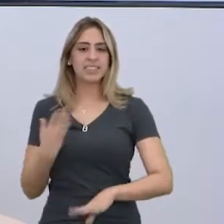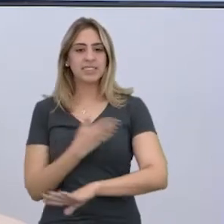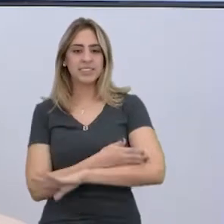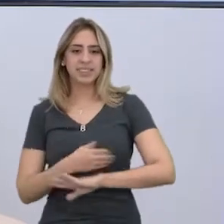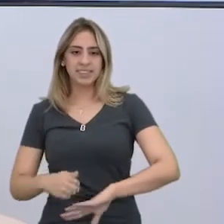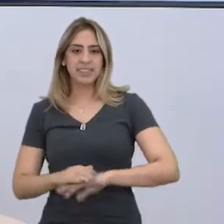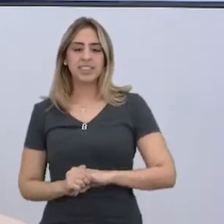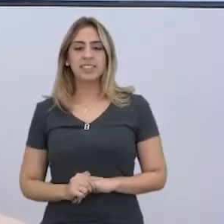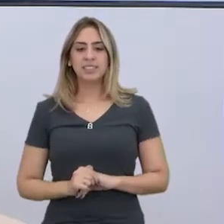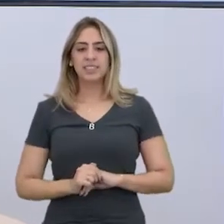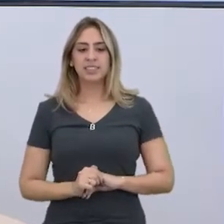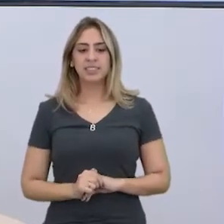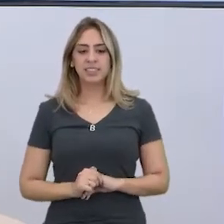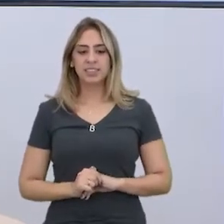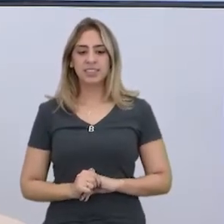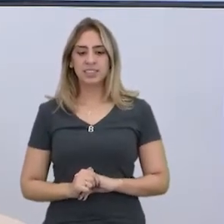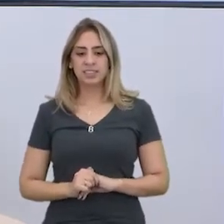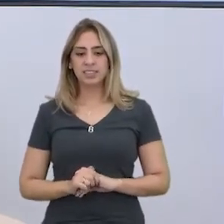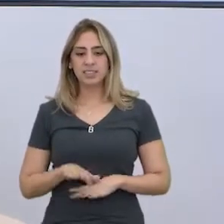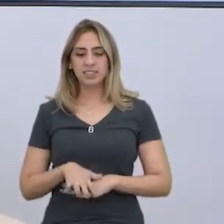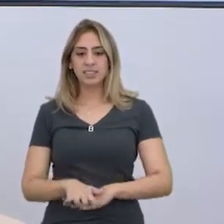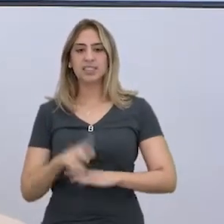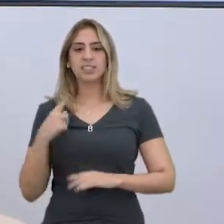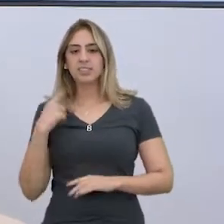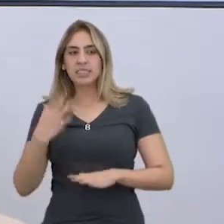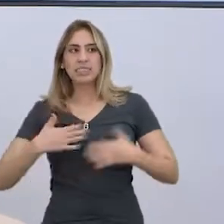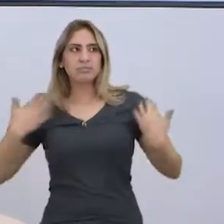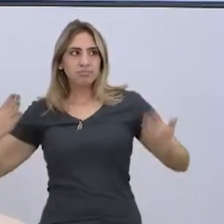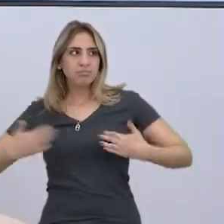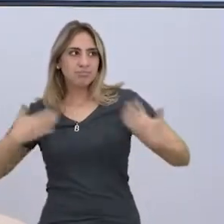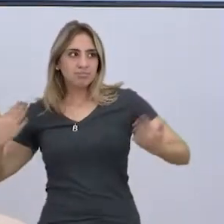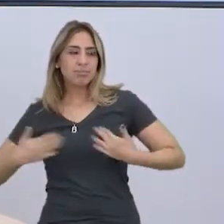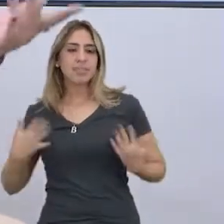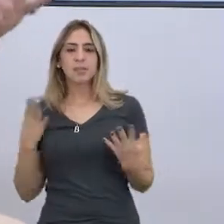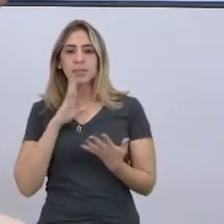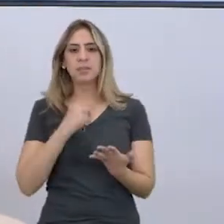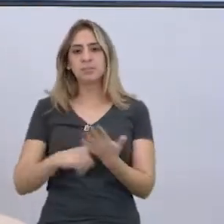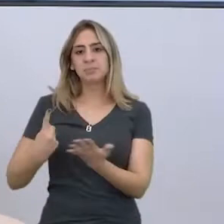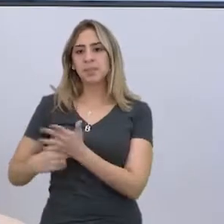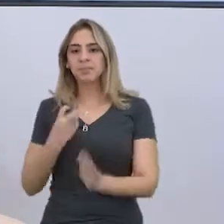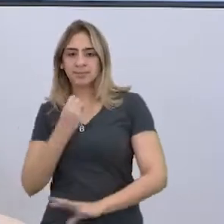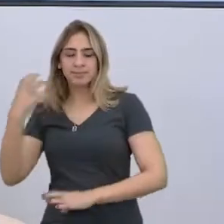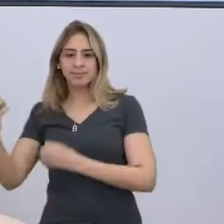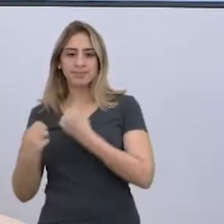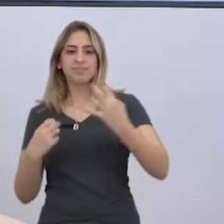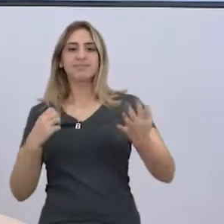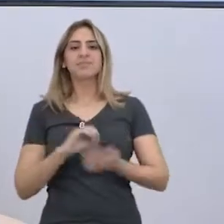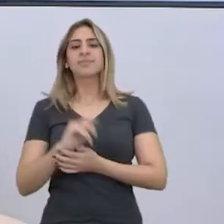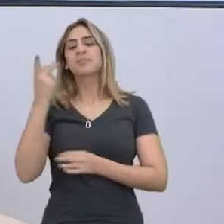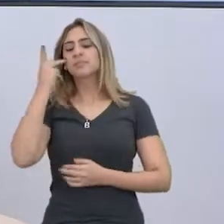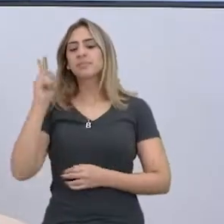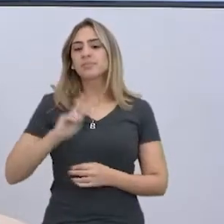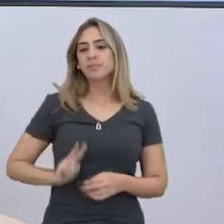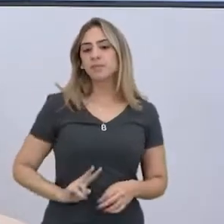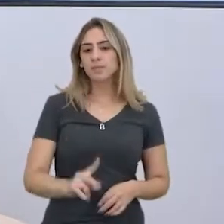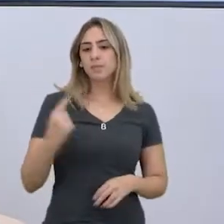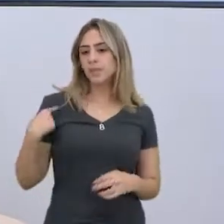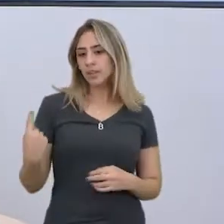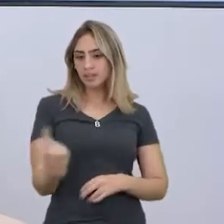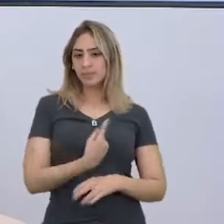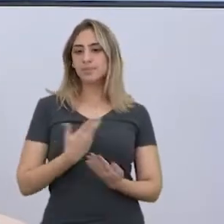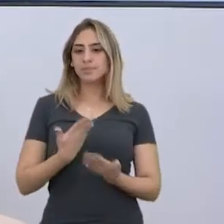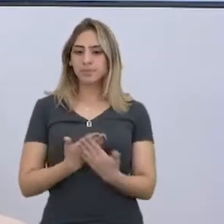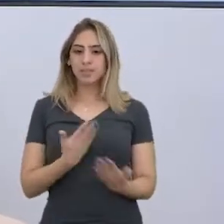aí da festa do peão de boiadeiro, que a gente já estava ali empolgadíssimo, já estava marcando a viagem, né, para a continuação da nossa